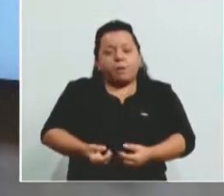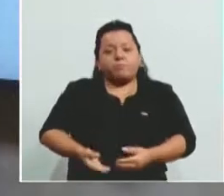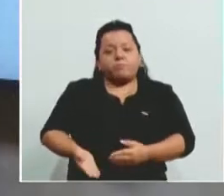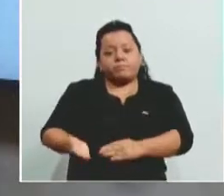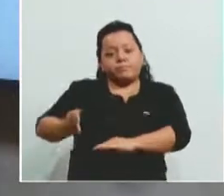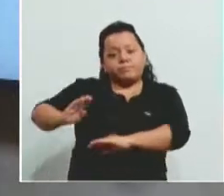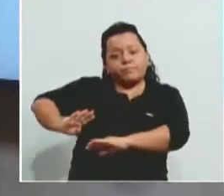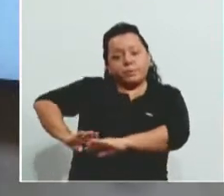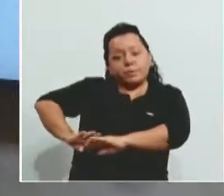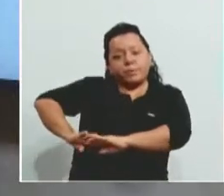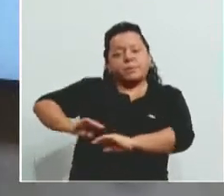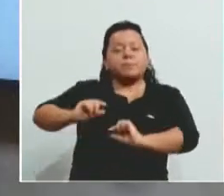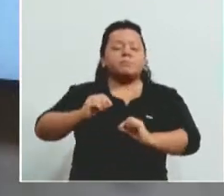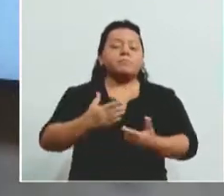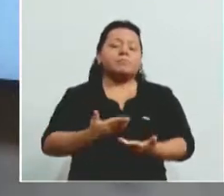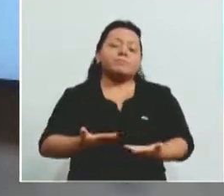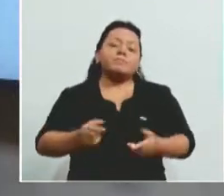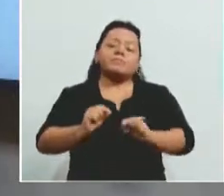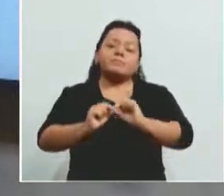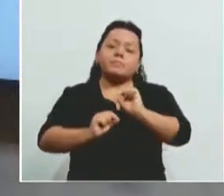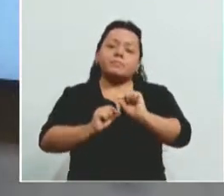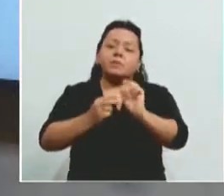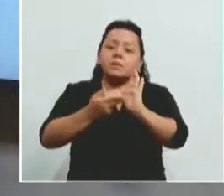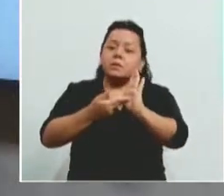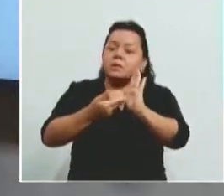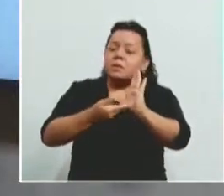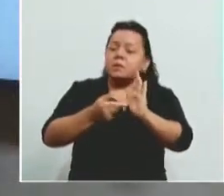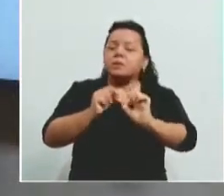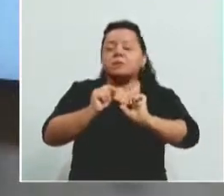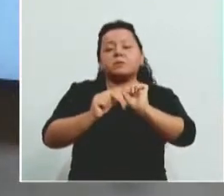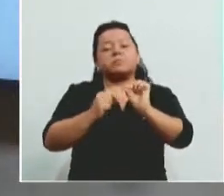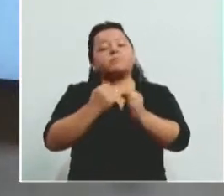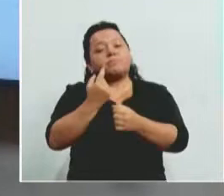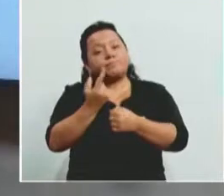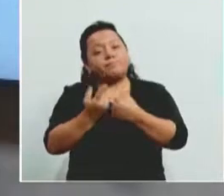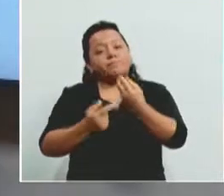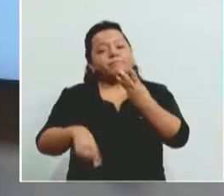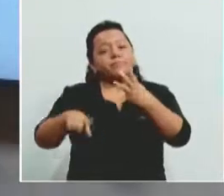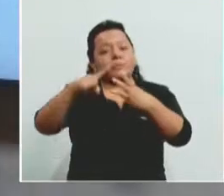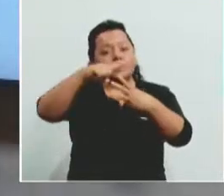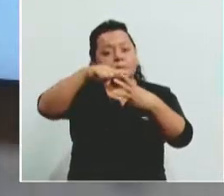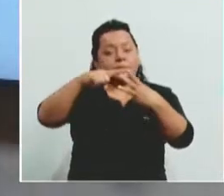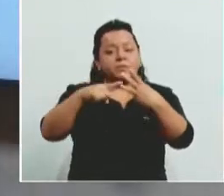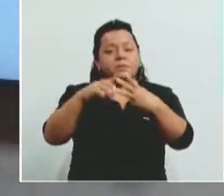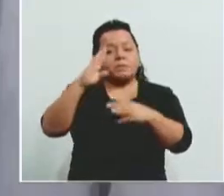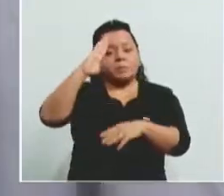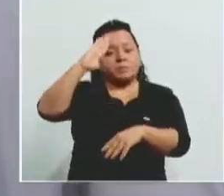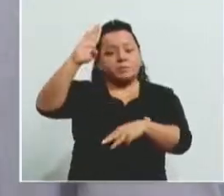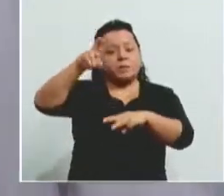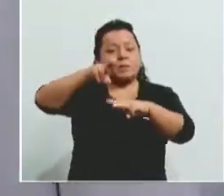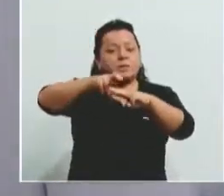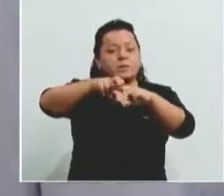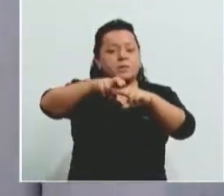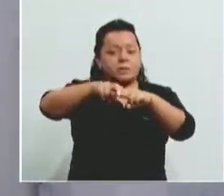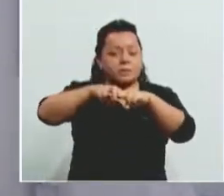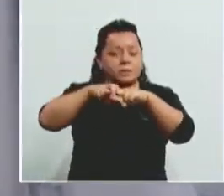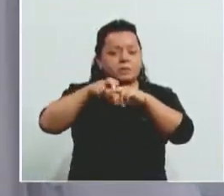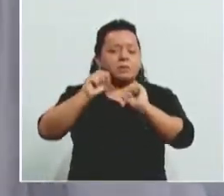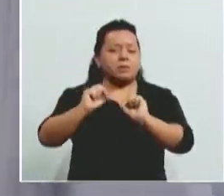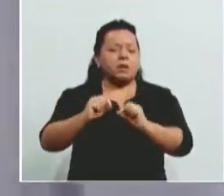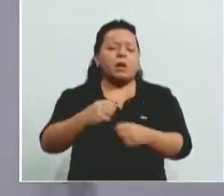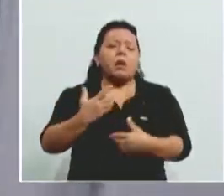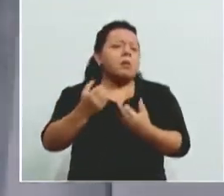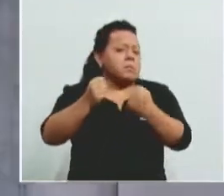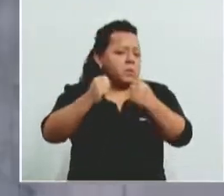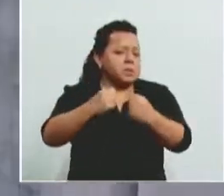abdominal, aqueles endometriose de cicatriz cirúrgica. Então são assim as 3 principais causas. E pode ser assintomática, doutora,